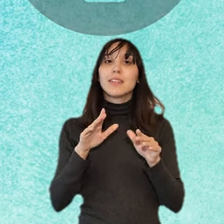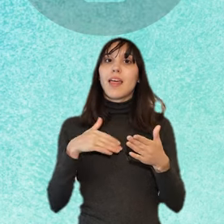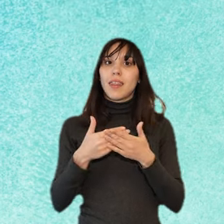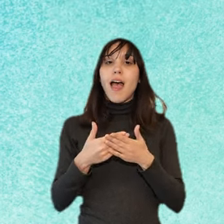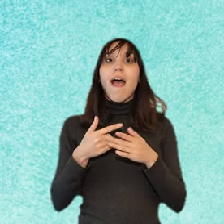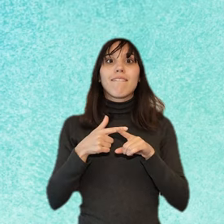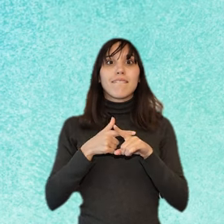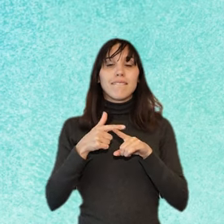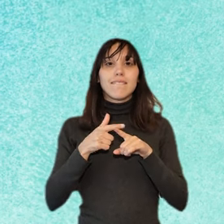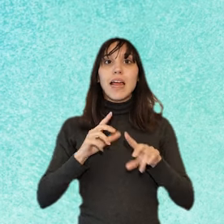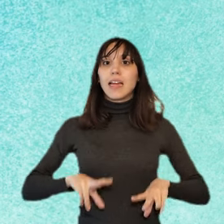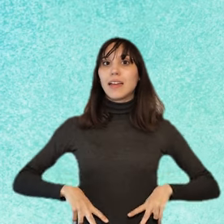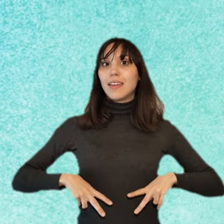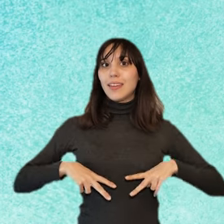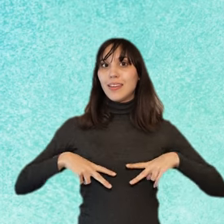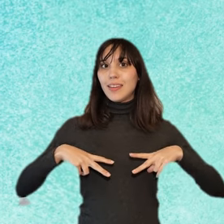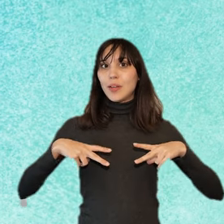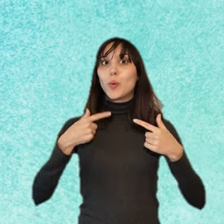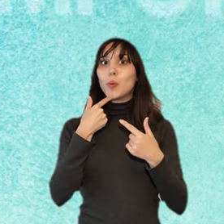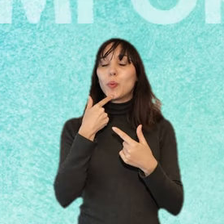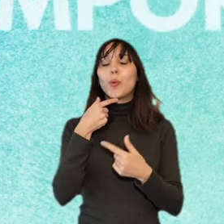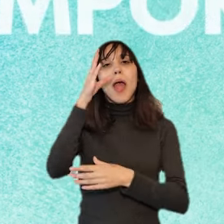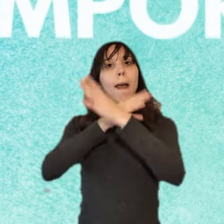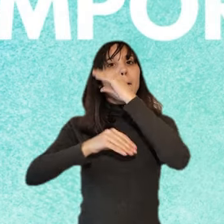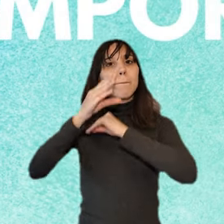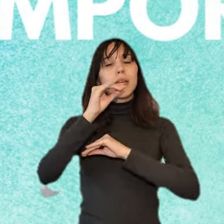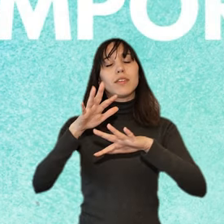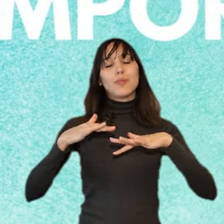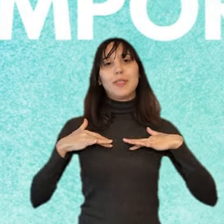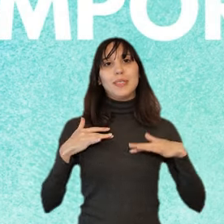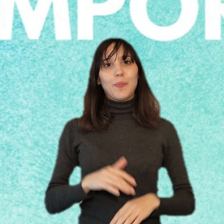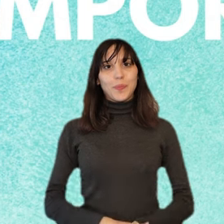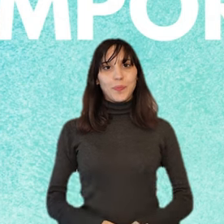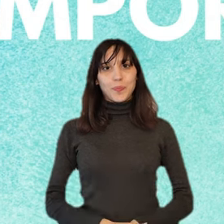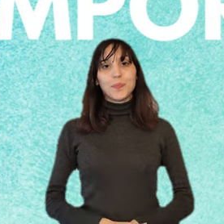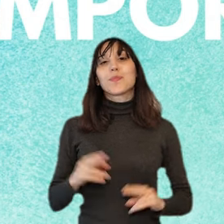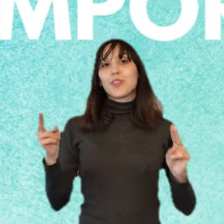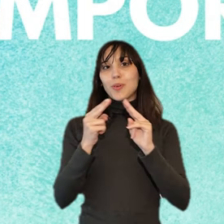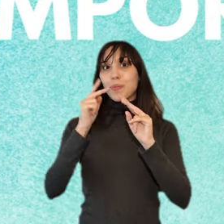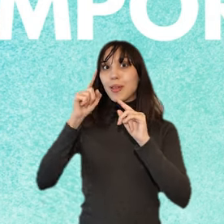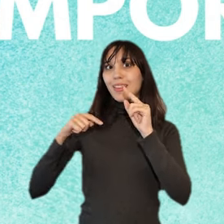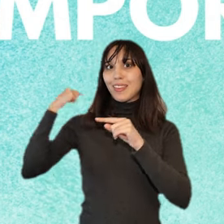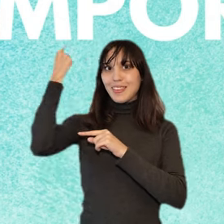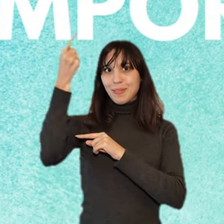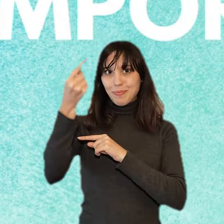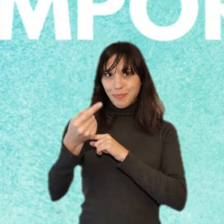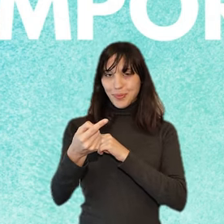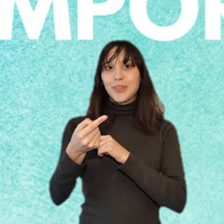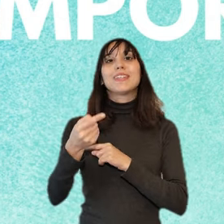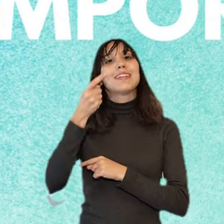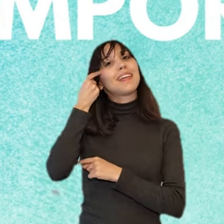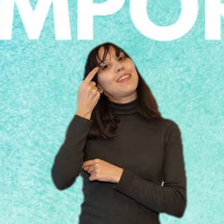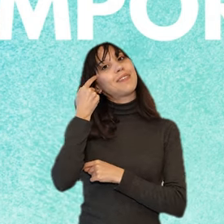obrigada obg por vivenci mais uma viagem das gotas intemporais Esperamos que este momento tenha sido uma experiência